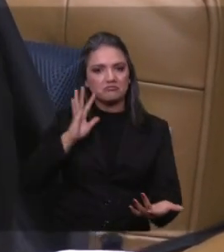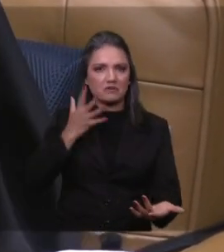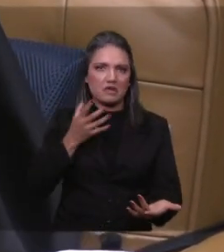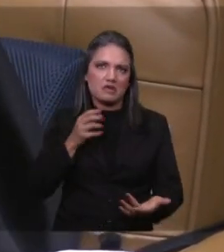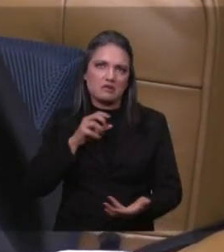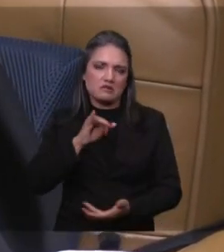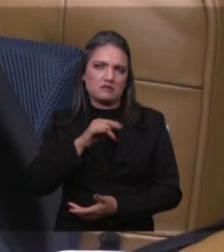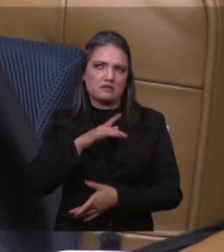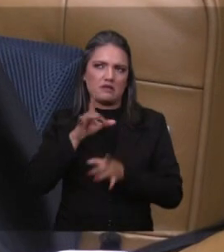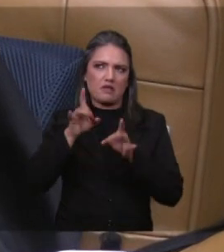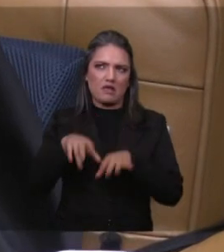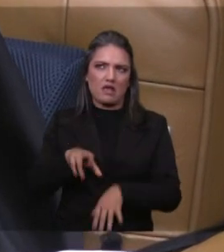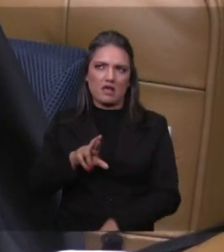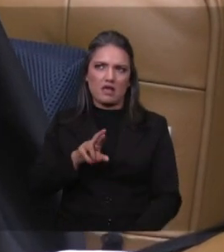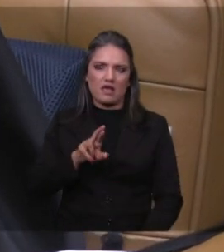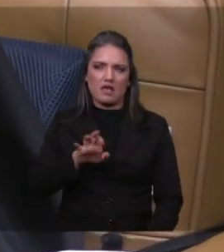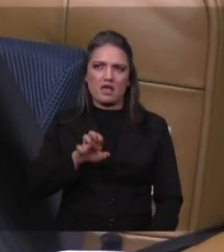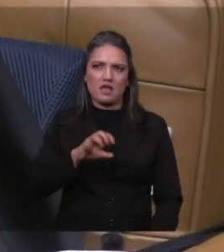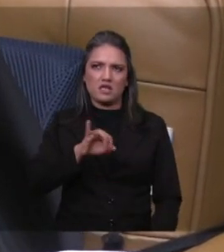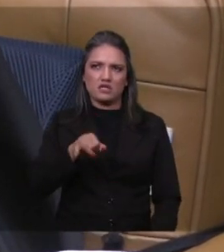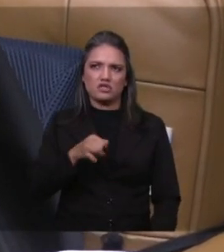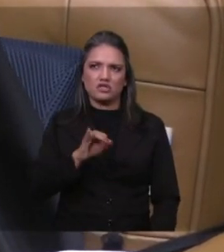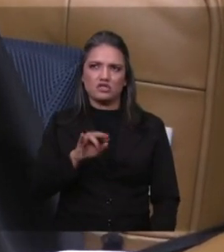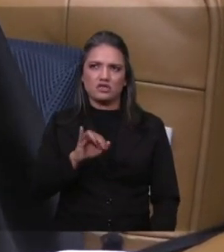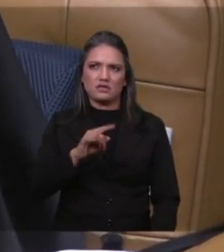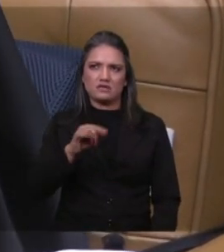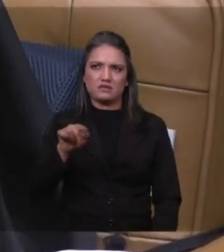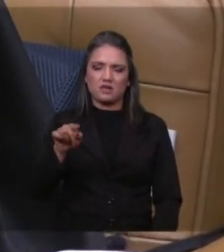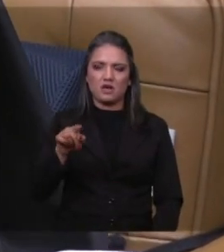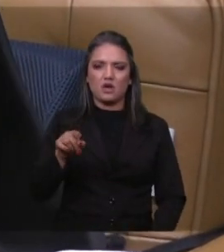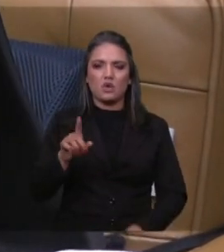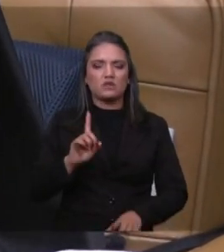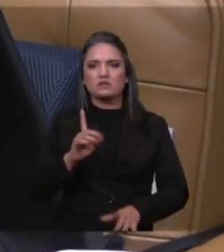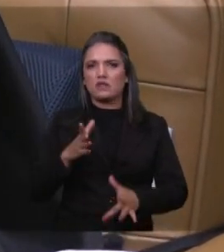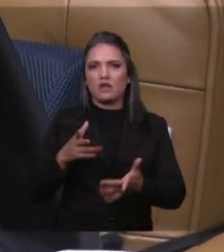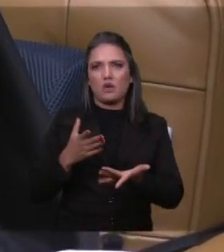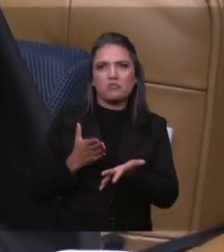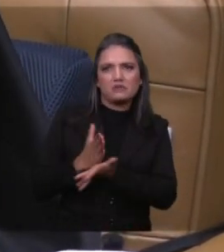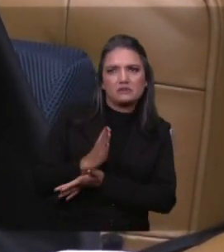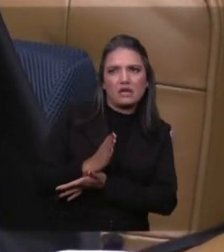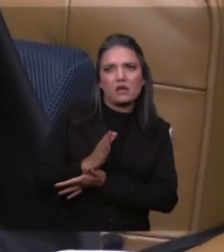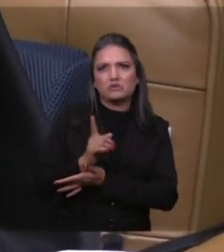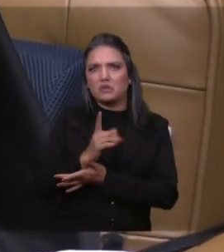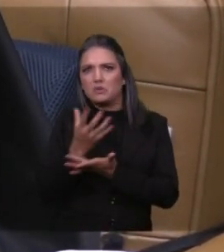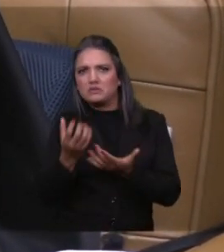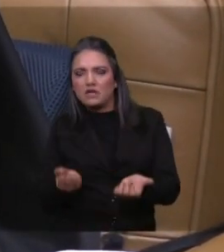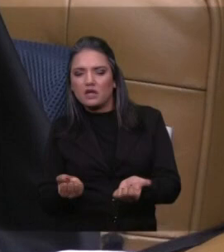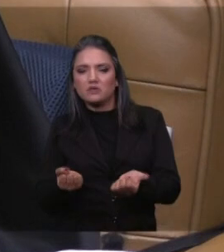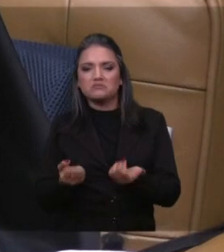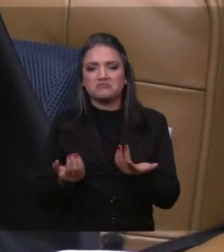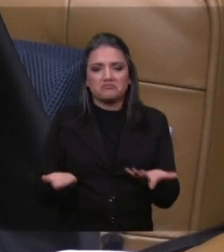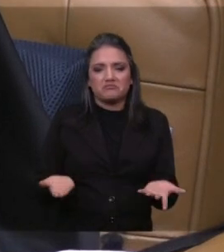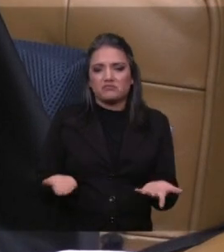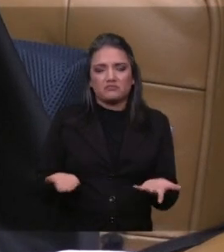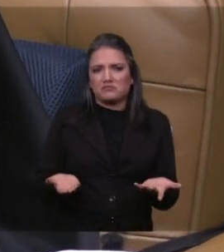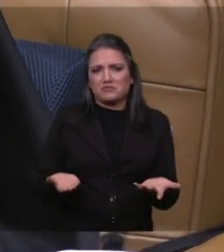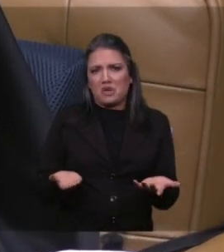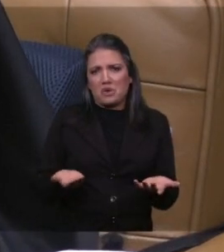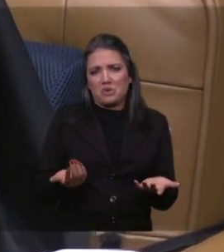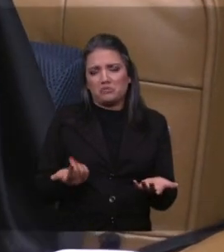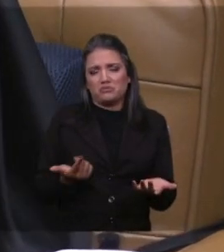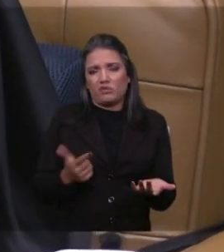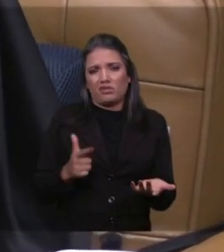rejeição, se é eventualmente uma negativa de provimento, ou até mesmo não conhecimento, isso me parece, de fato,